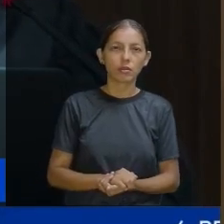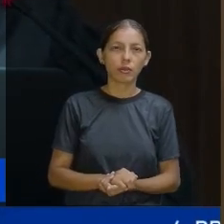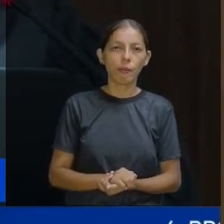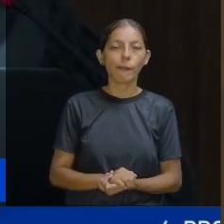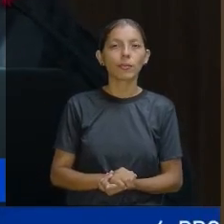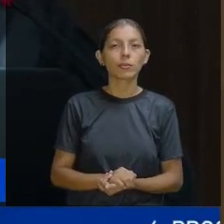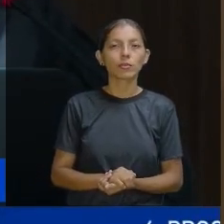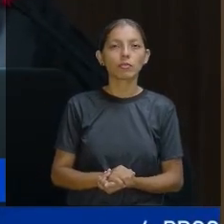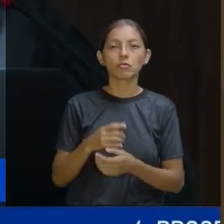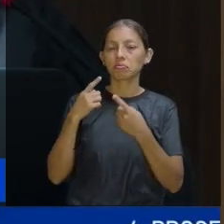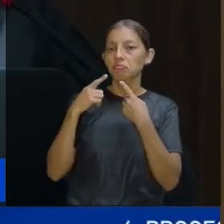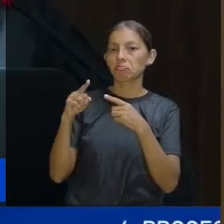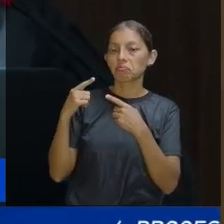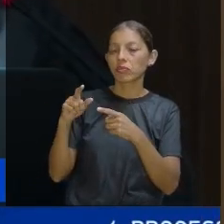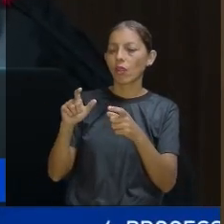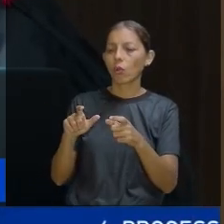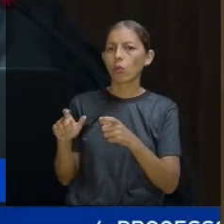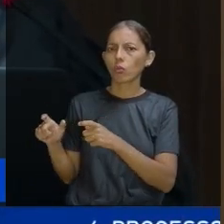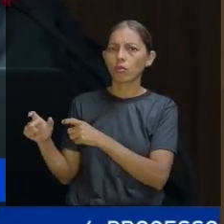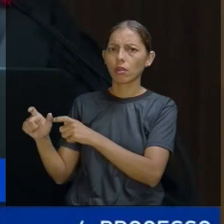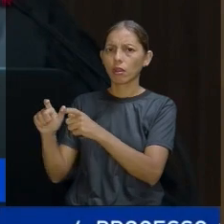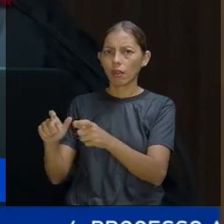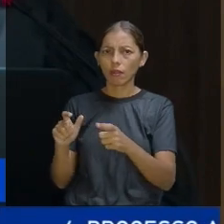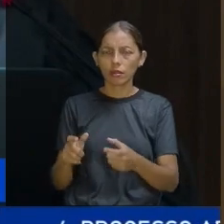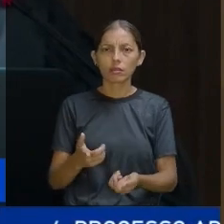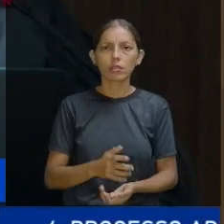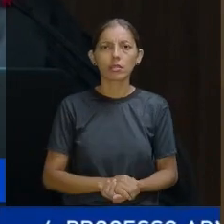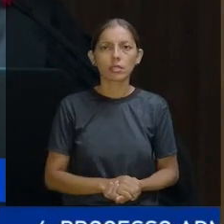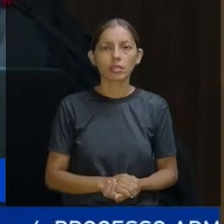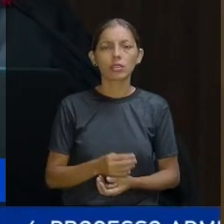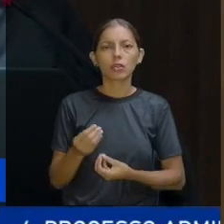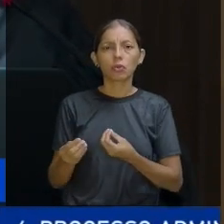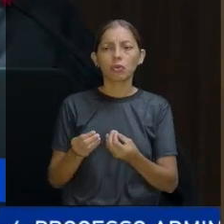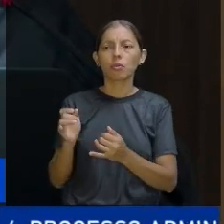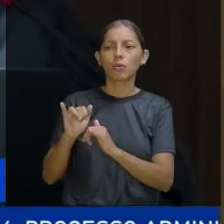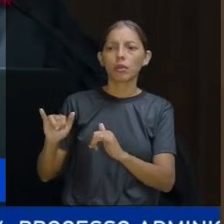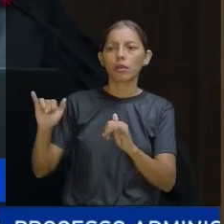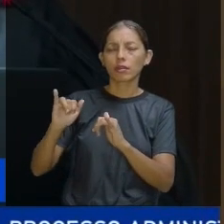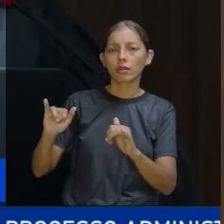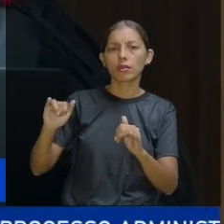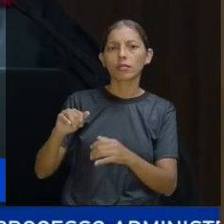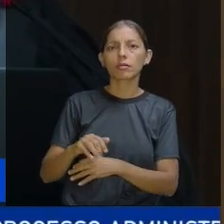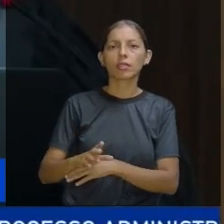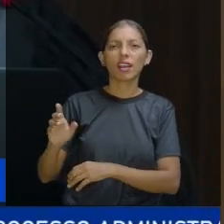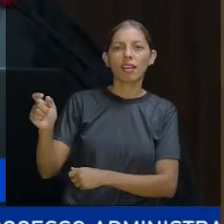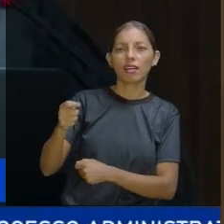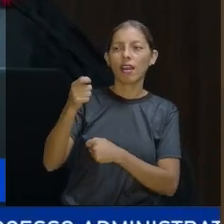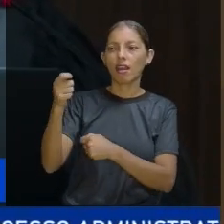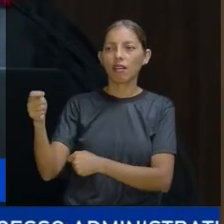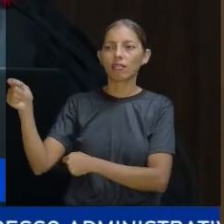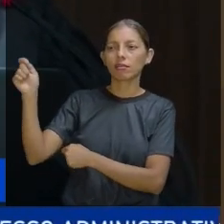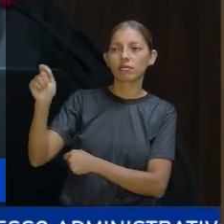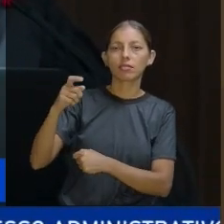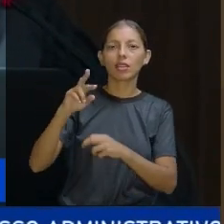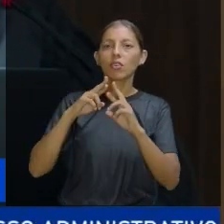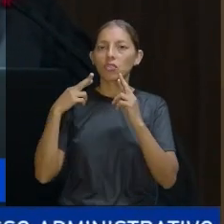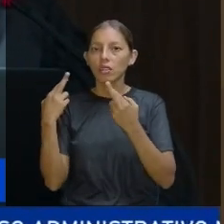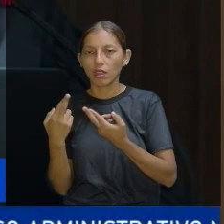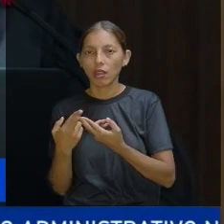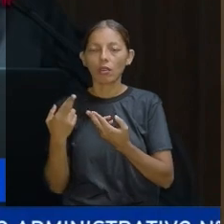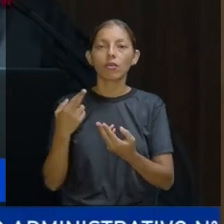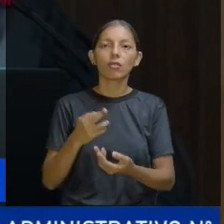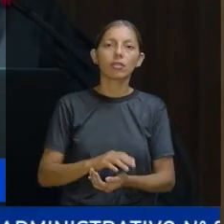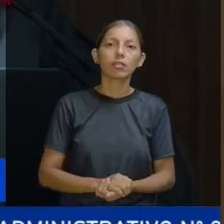e reclamações sobre localização e realização de comício, carreata, passeata e reunião, conflitos